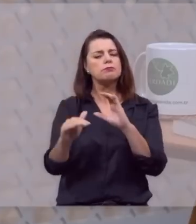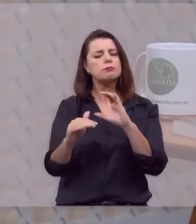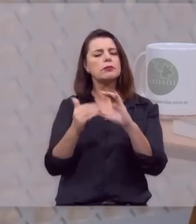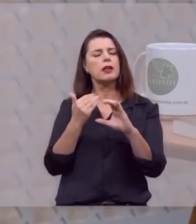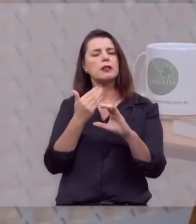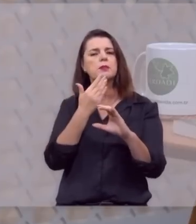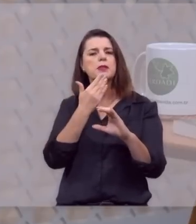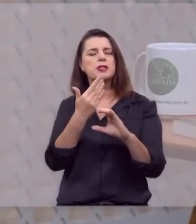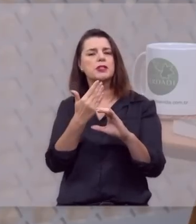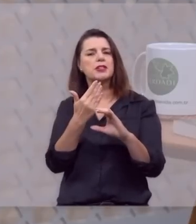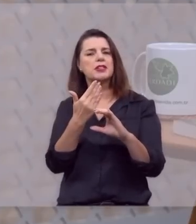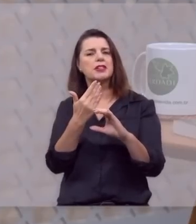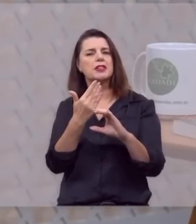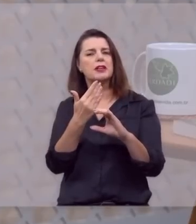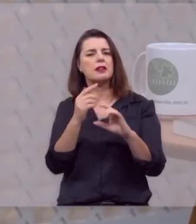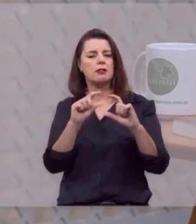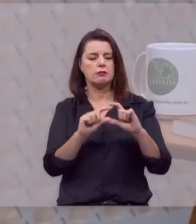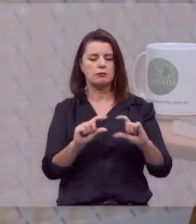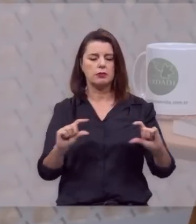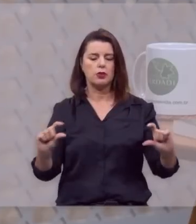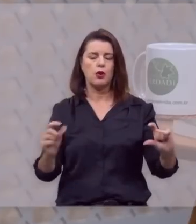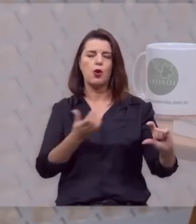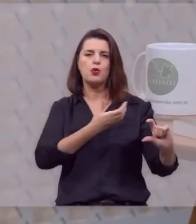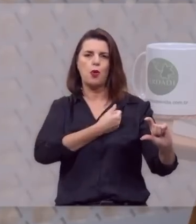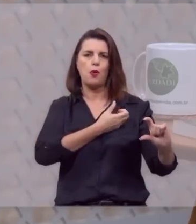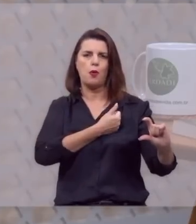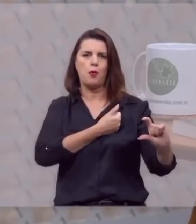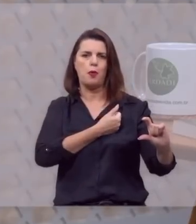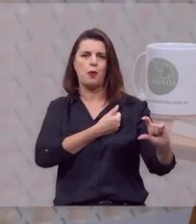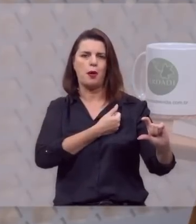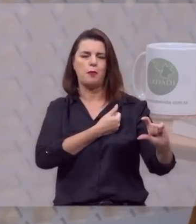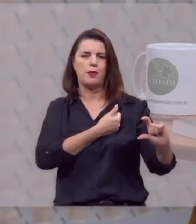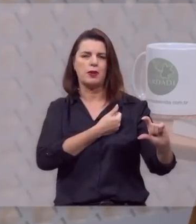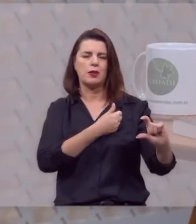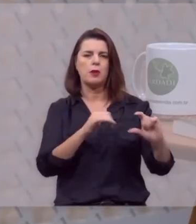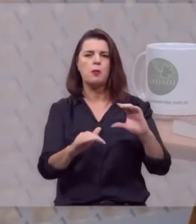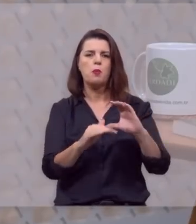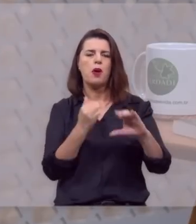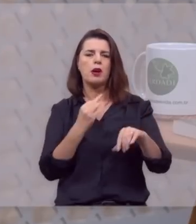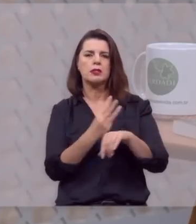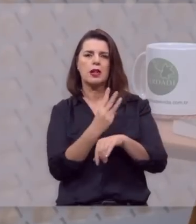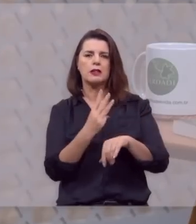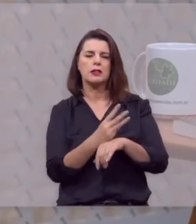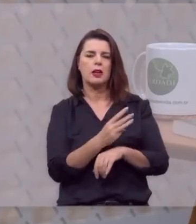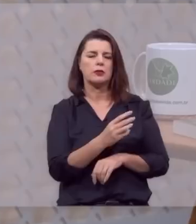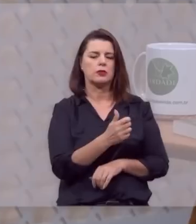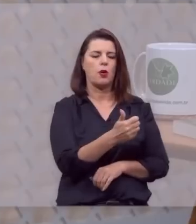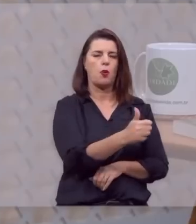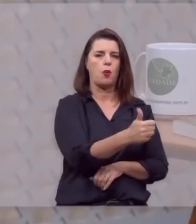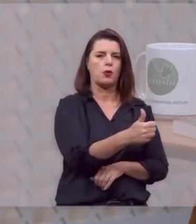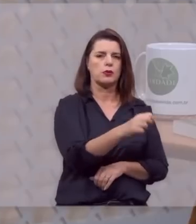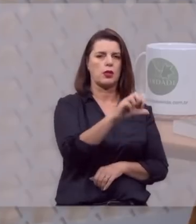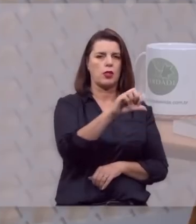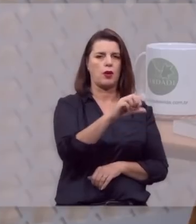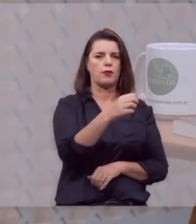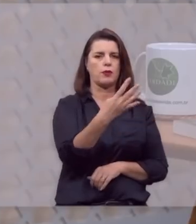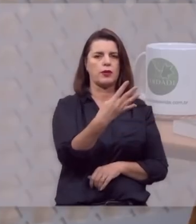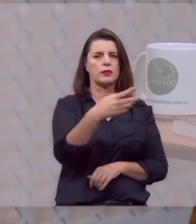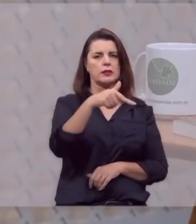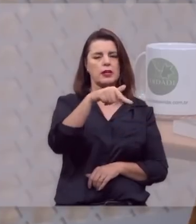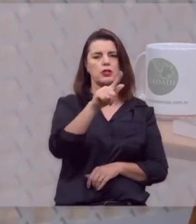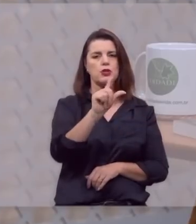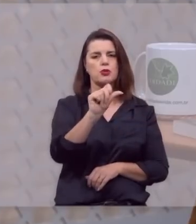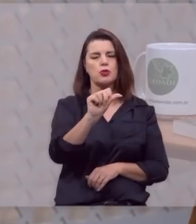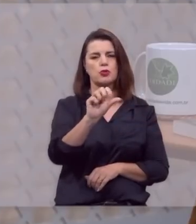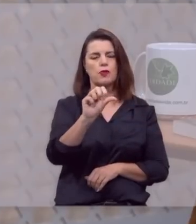você pedir pra gente. Tá aparecendo aí na tela o nosso telefone, então você manda pra gente um WhatsApp. O telefone é esse, o código de área é 11